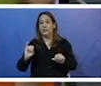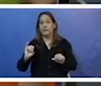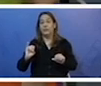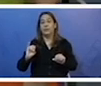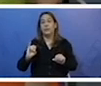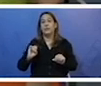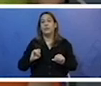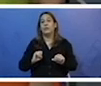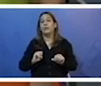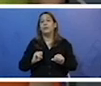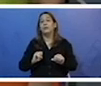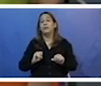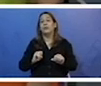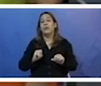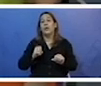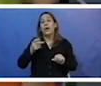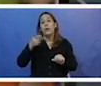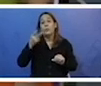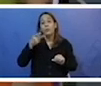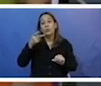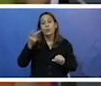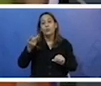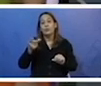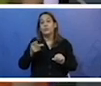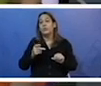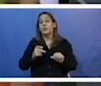falamos I. Pronunciamos I.